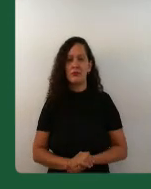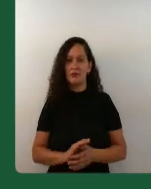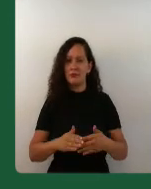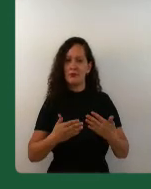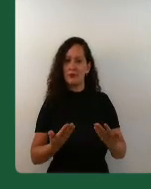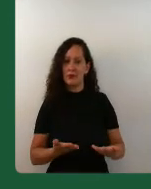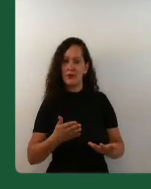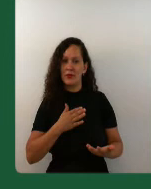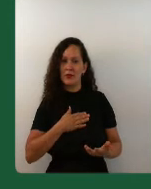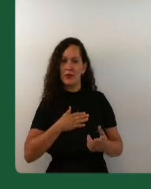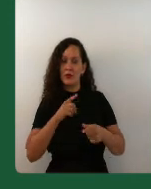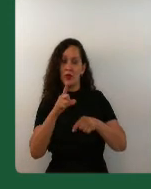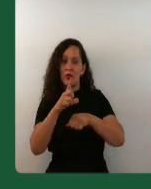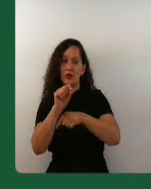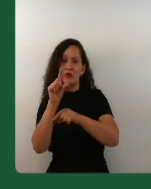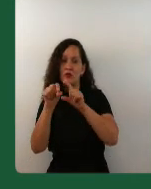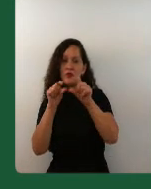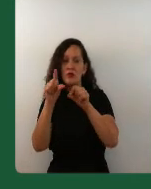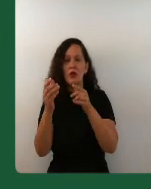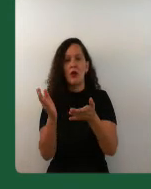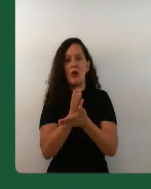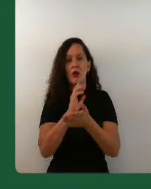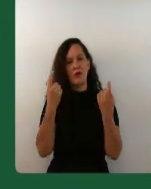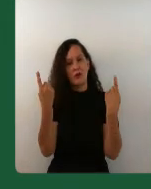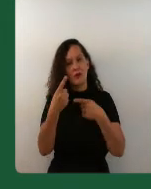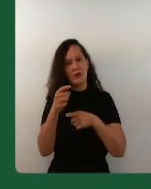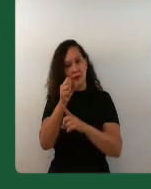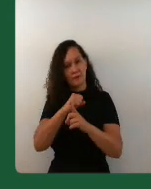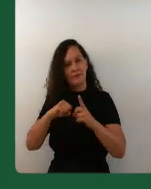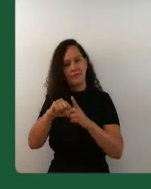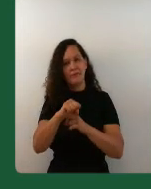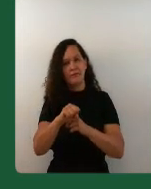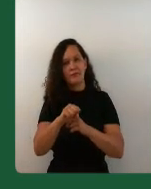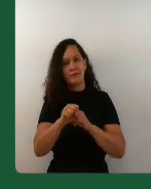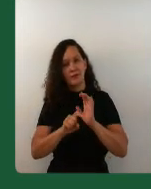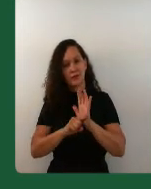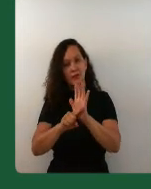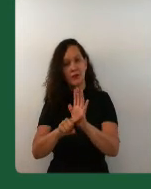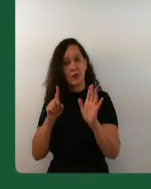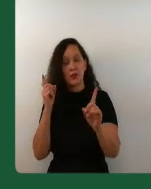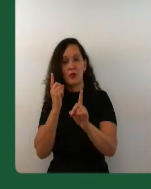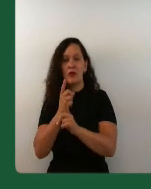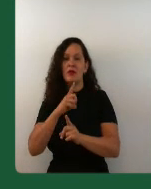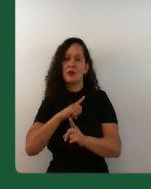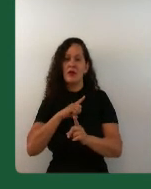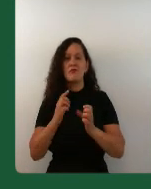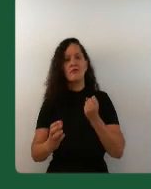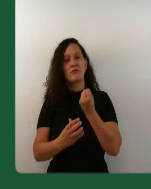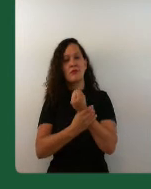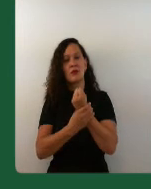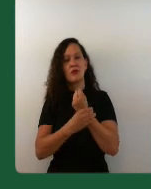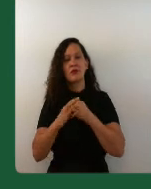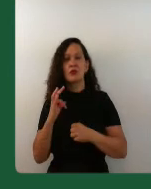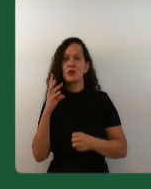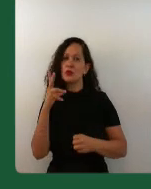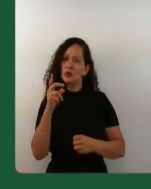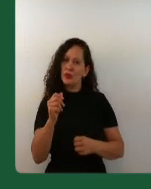eu elenquei aqui alguns desafios que o serviço social encontra para garantir todo